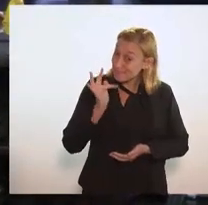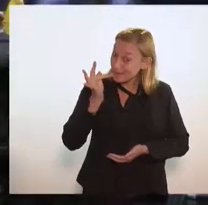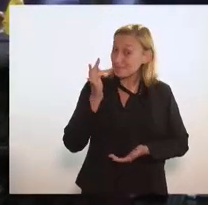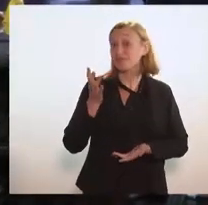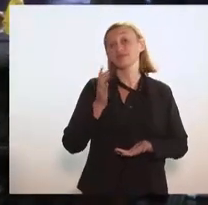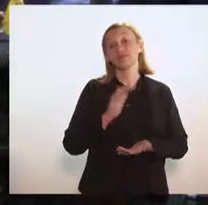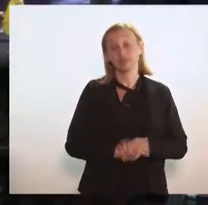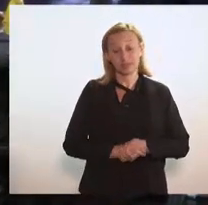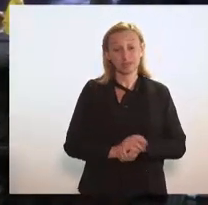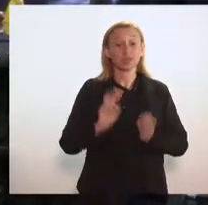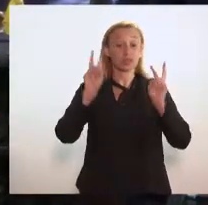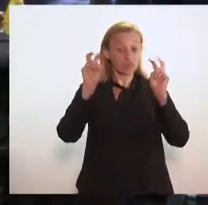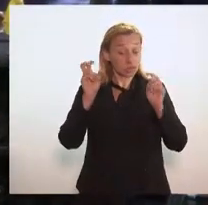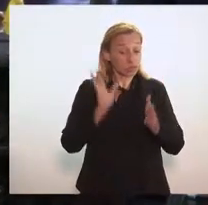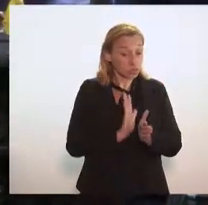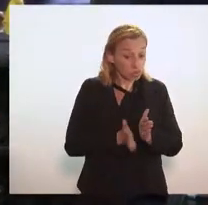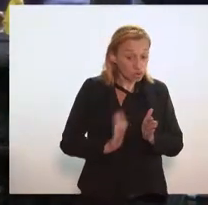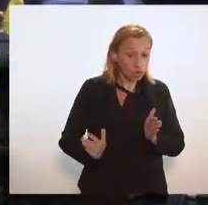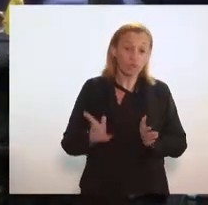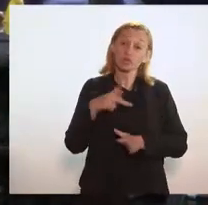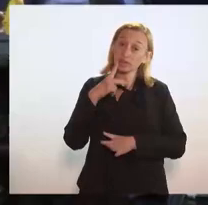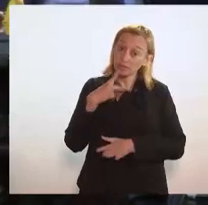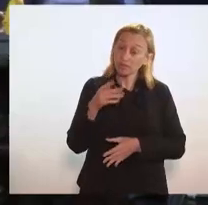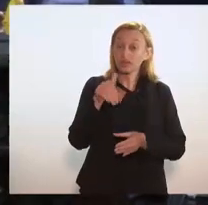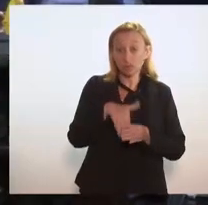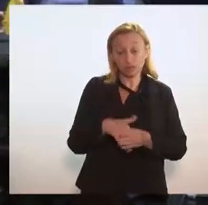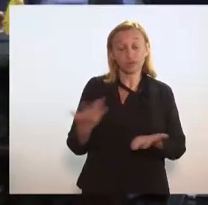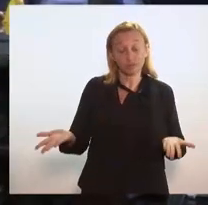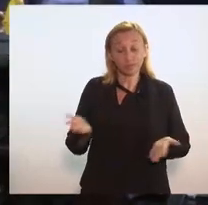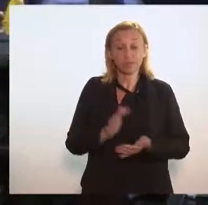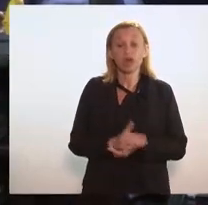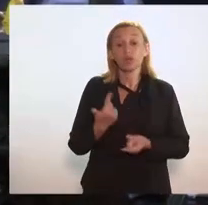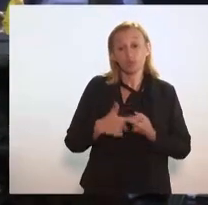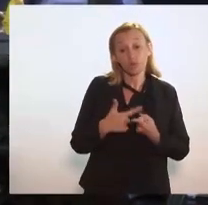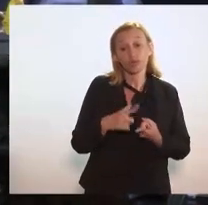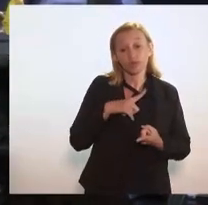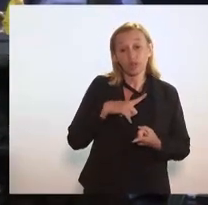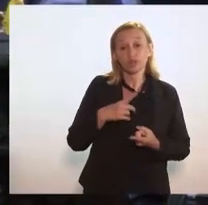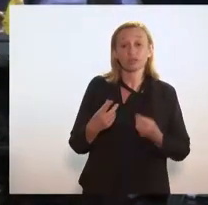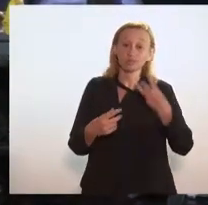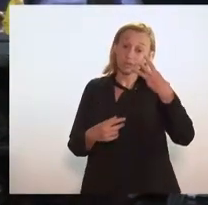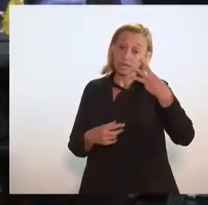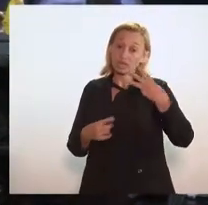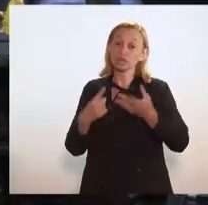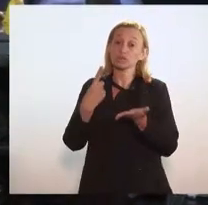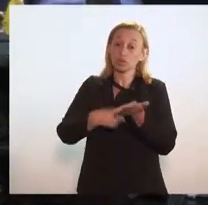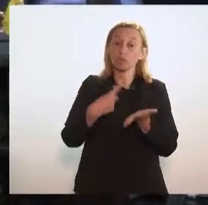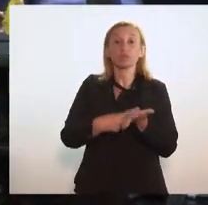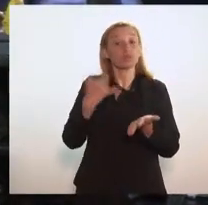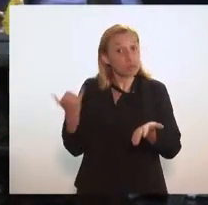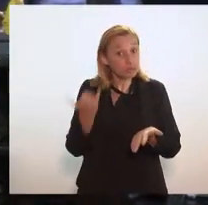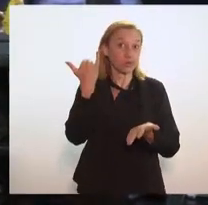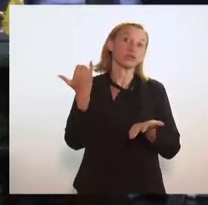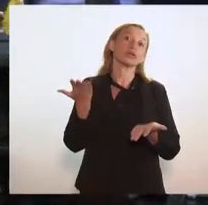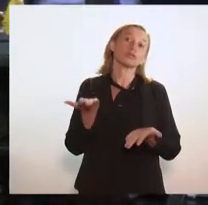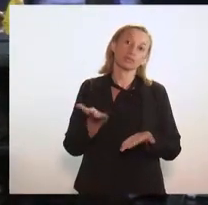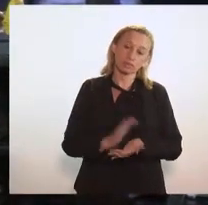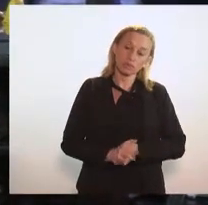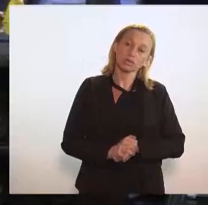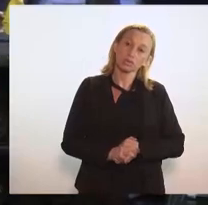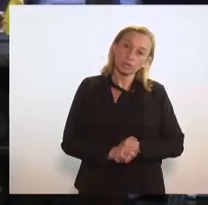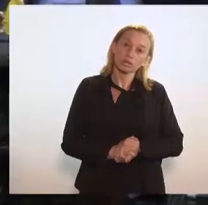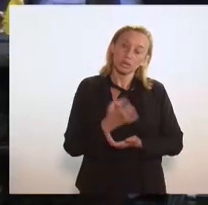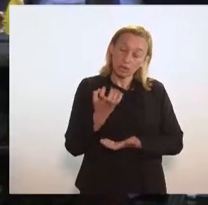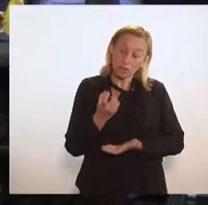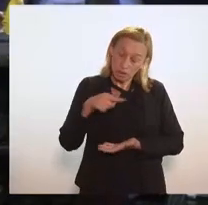breve possível as questões de ordem na declaração porque eu ainda tenho três compromissos importantes e eu